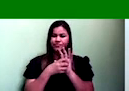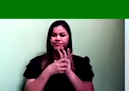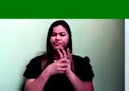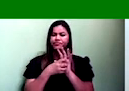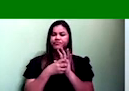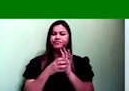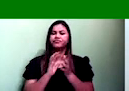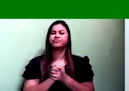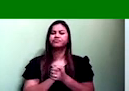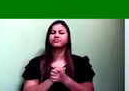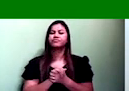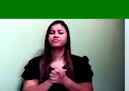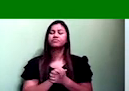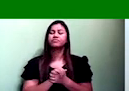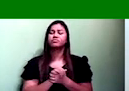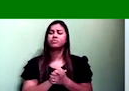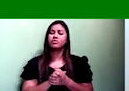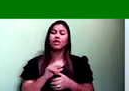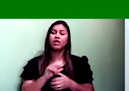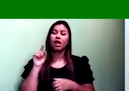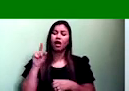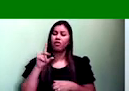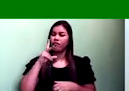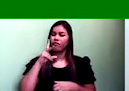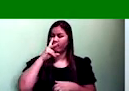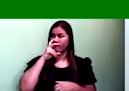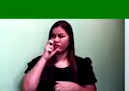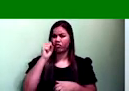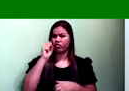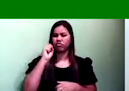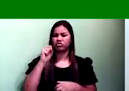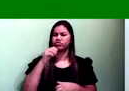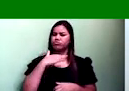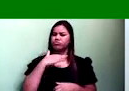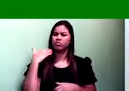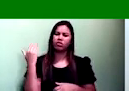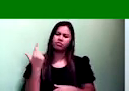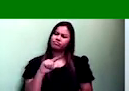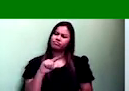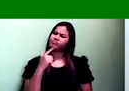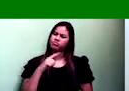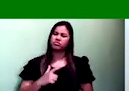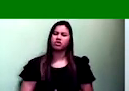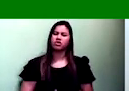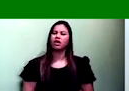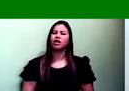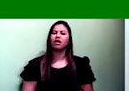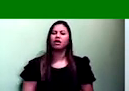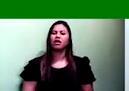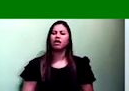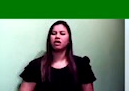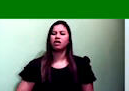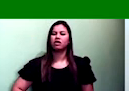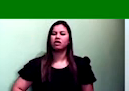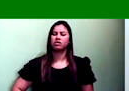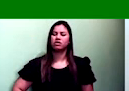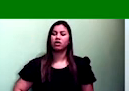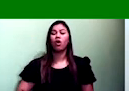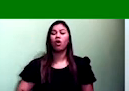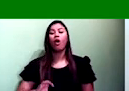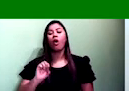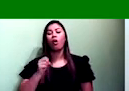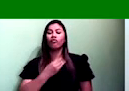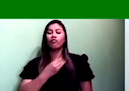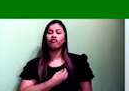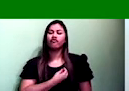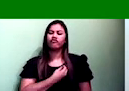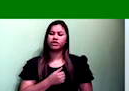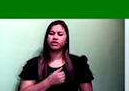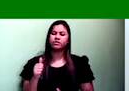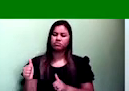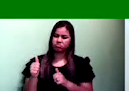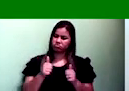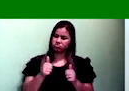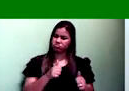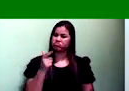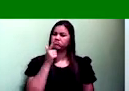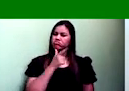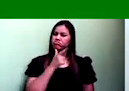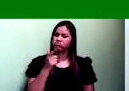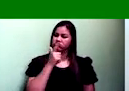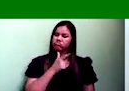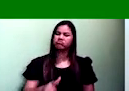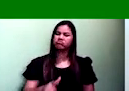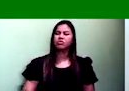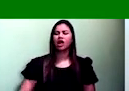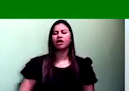diagnóstico fatal há muito tempo, né? Ou uma sobrevida muito boa, né?